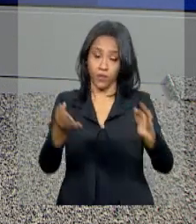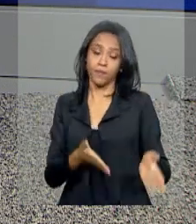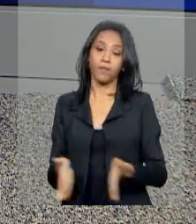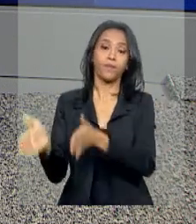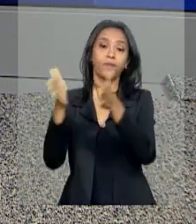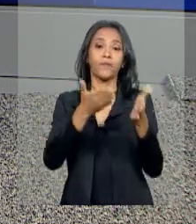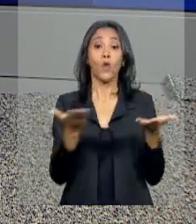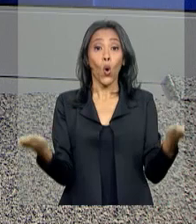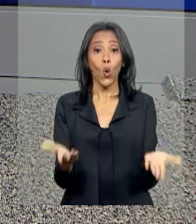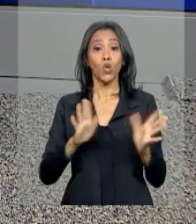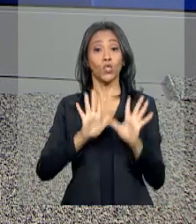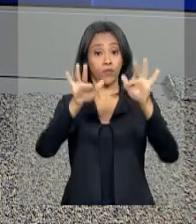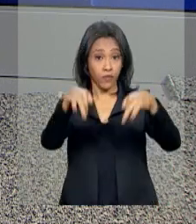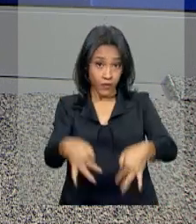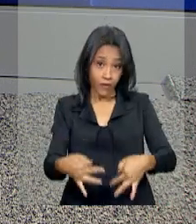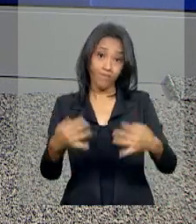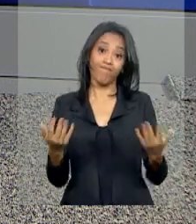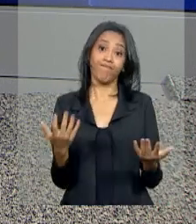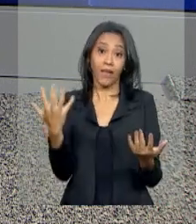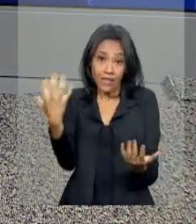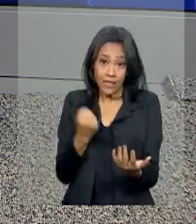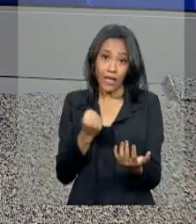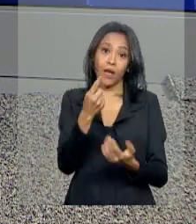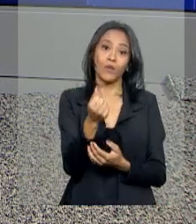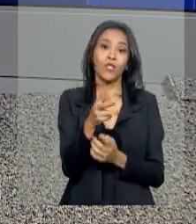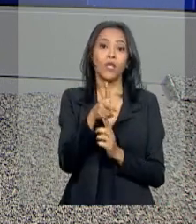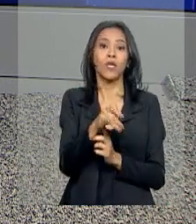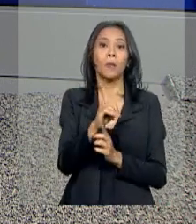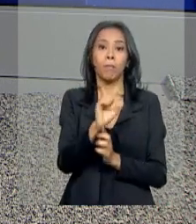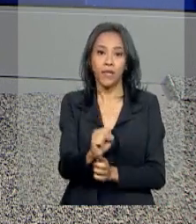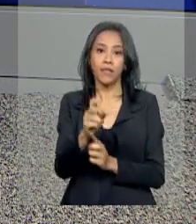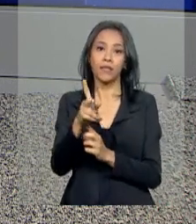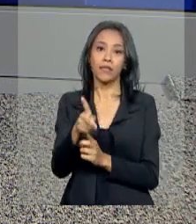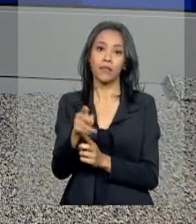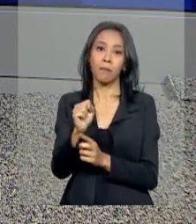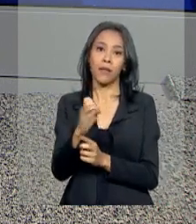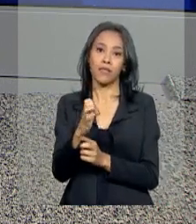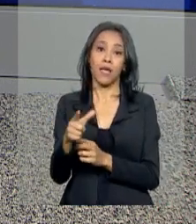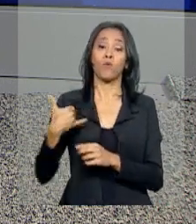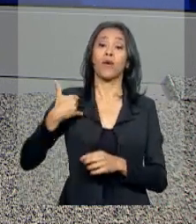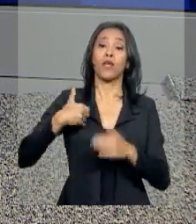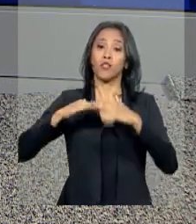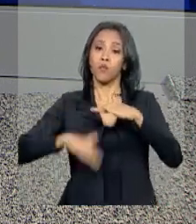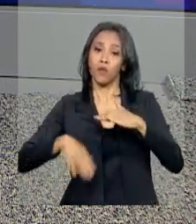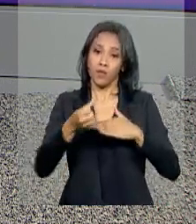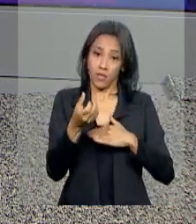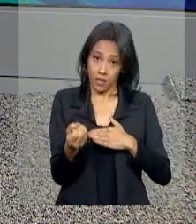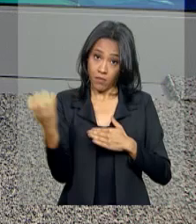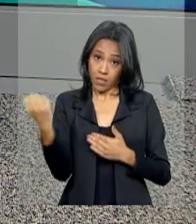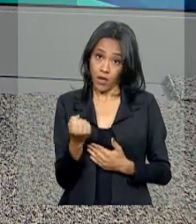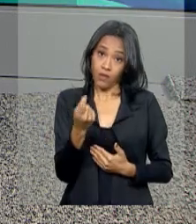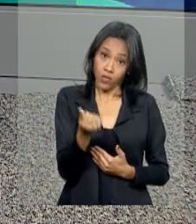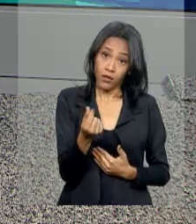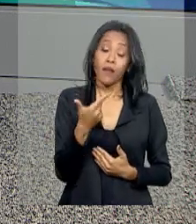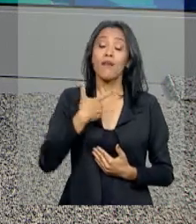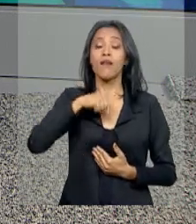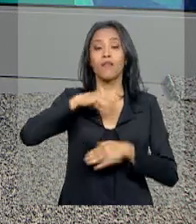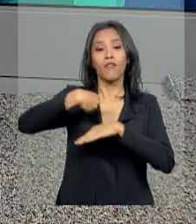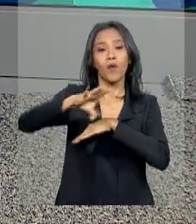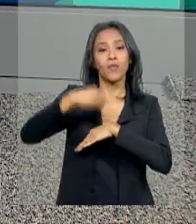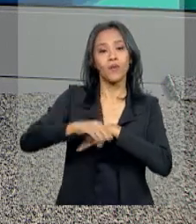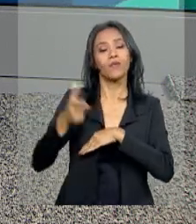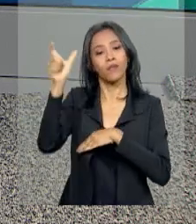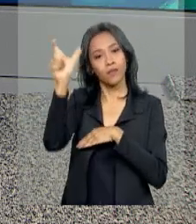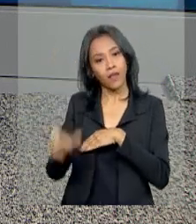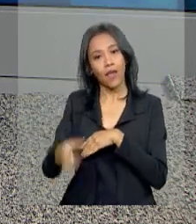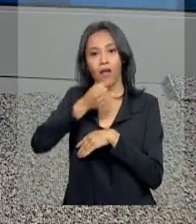hoje o prazo para os cotistas do PIS/PASEP com menos de 60 anos sacarem o benefício. Quem tem as informações para a gente é a